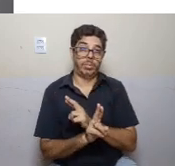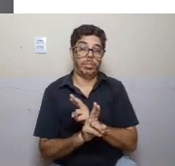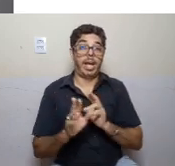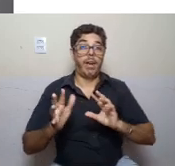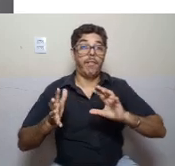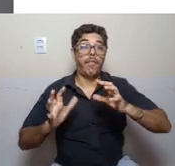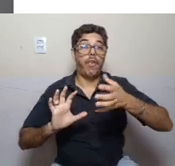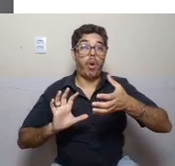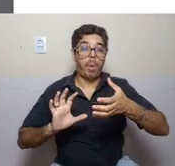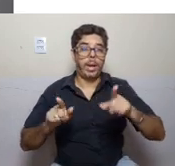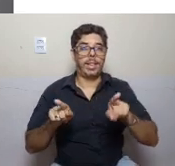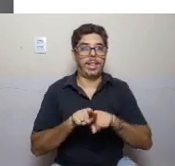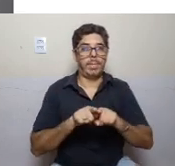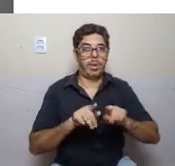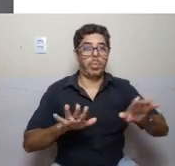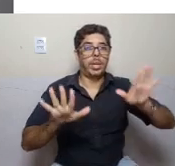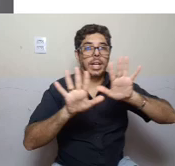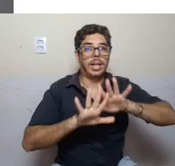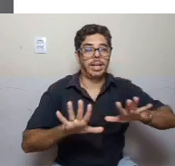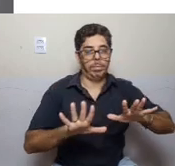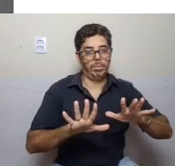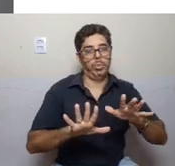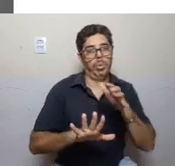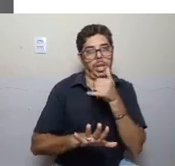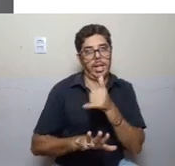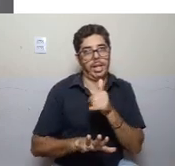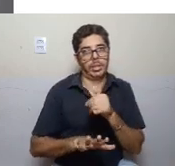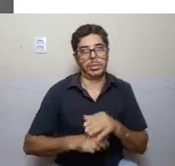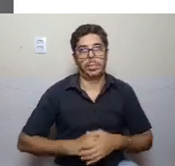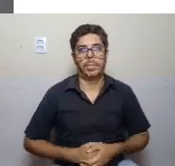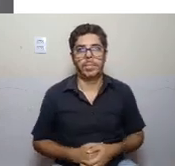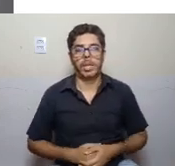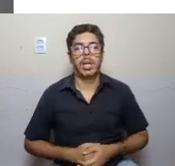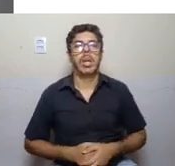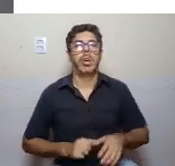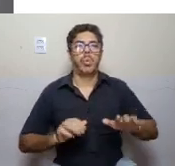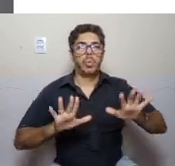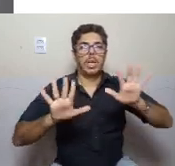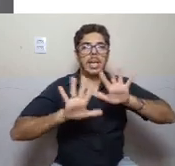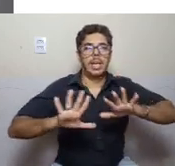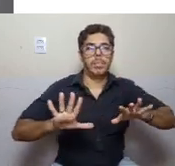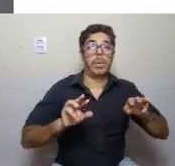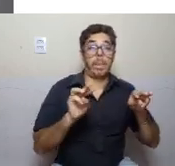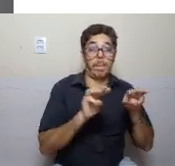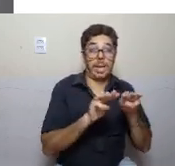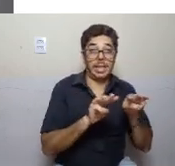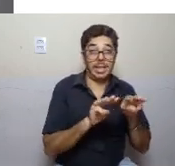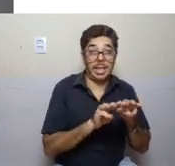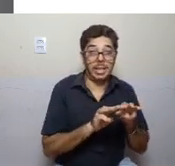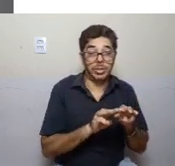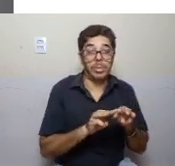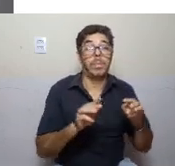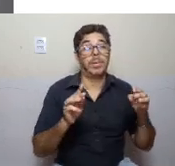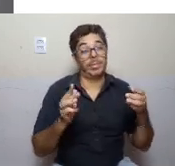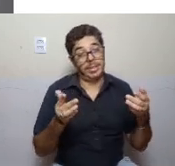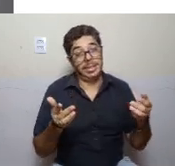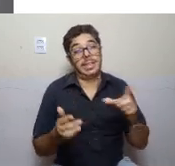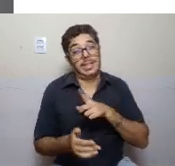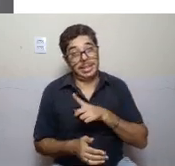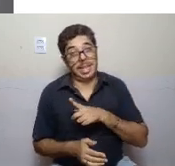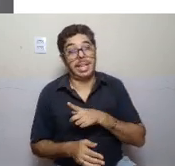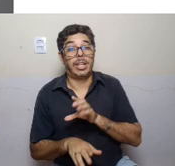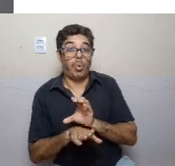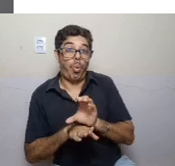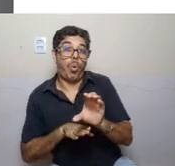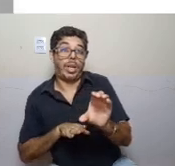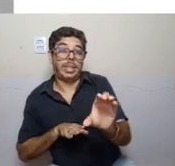que ele cria. Em outras palavras, a lei de Ampère é a afirmação formal de que campos magnéticos são produzidos por